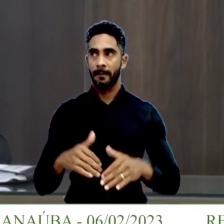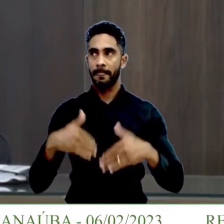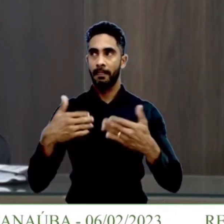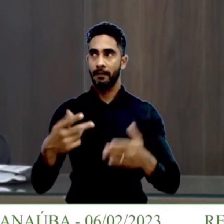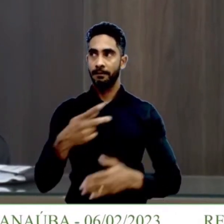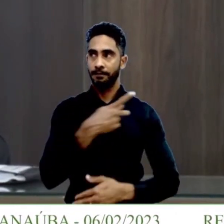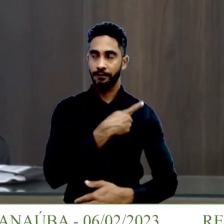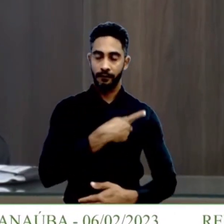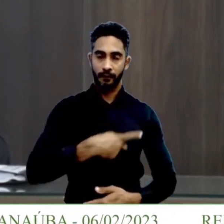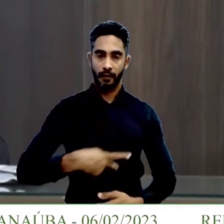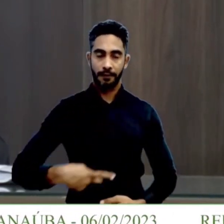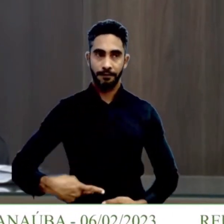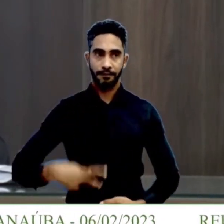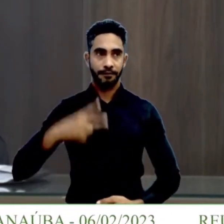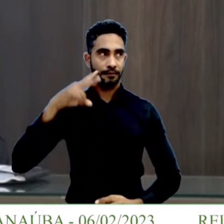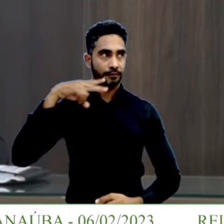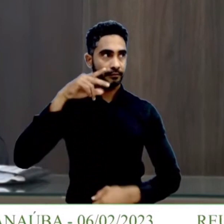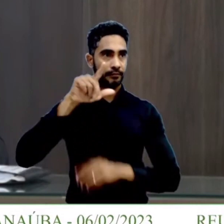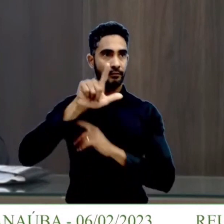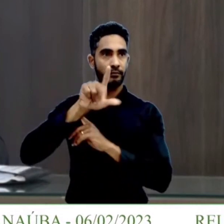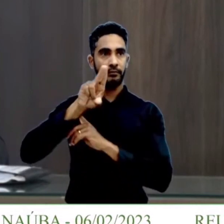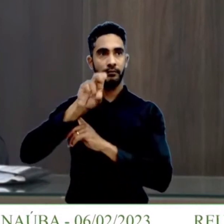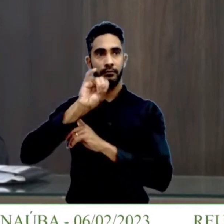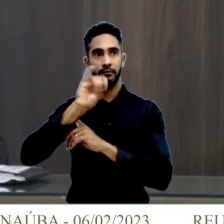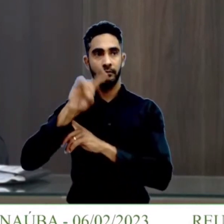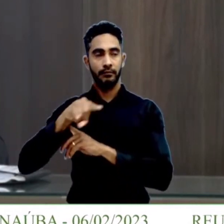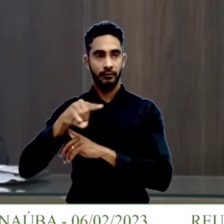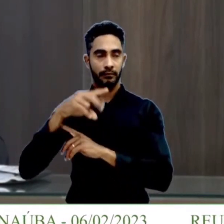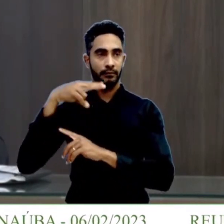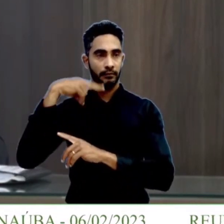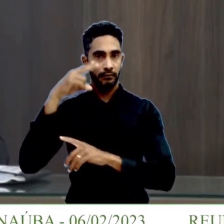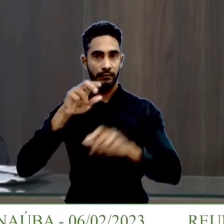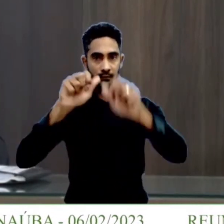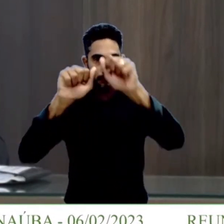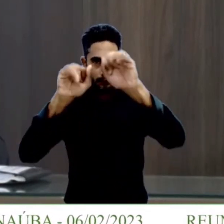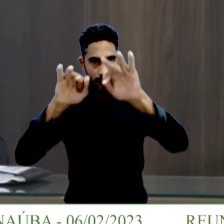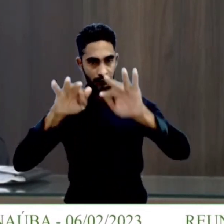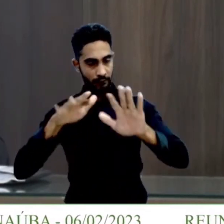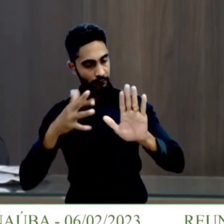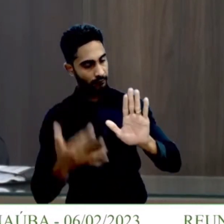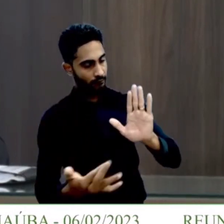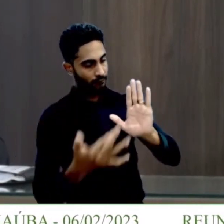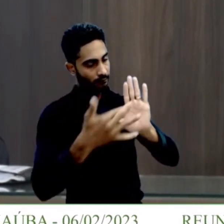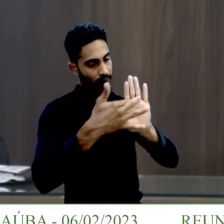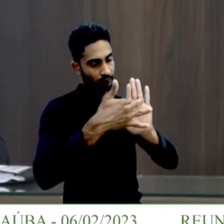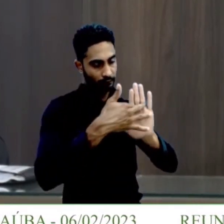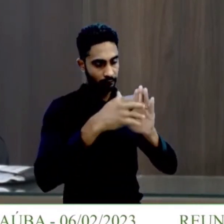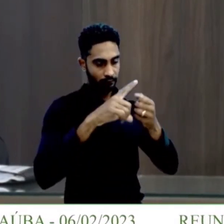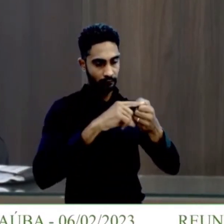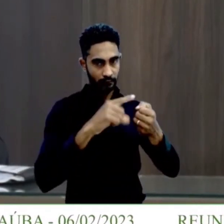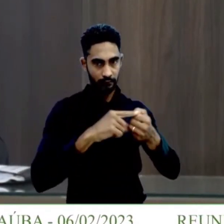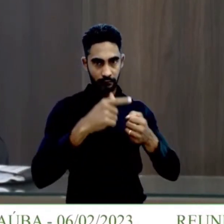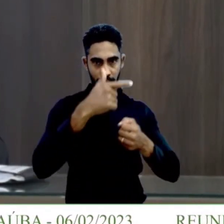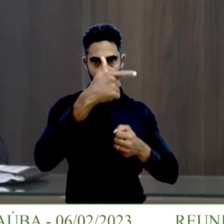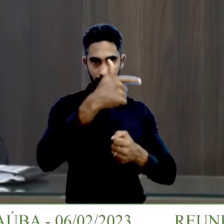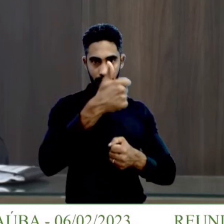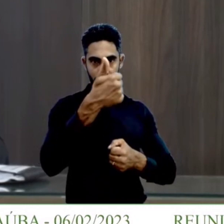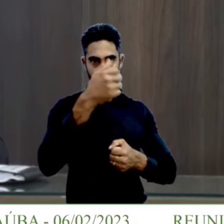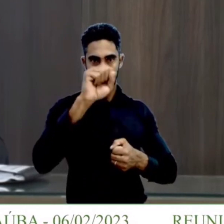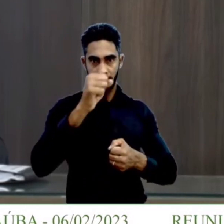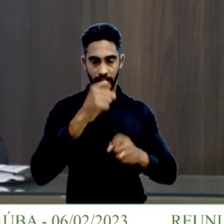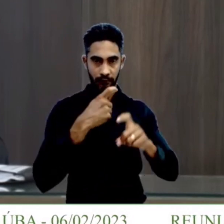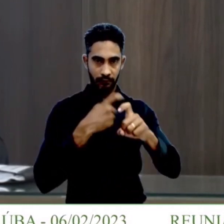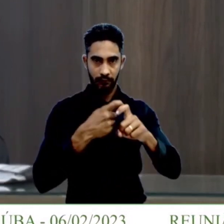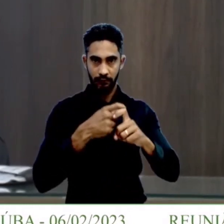Excelentíssimo senhor presidente Willis Carlos Lopes, o vereador que essa subscreve nos termos do artigo 218,